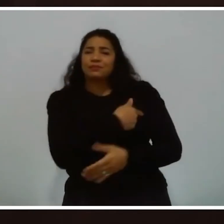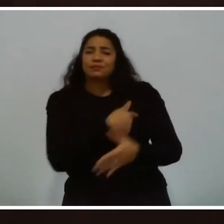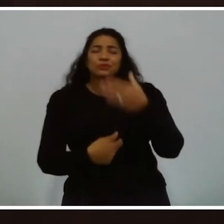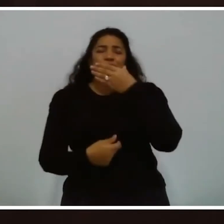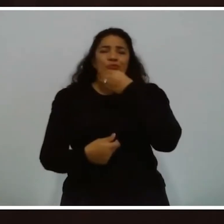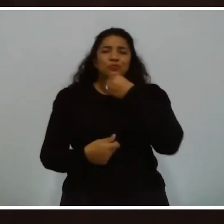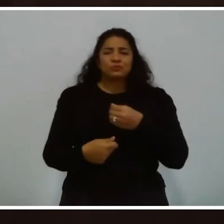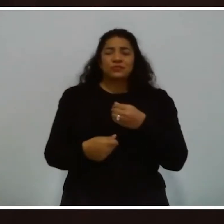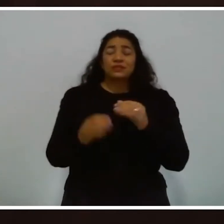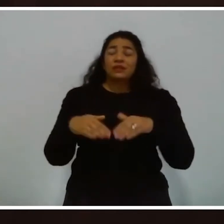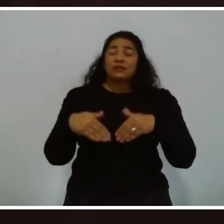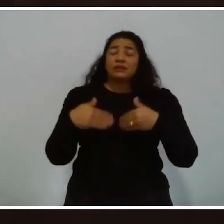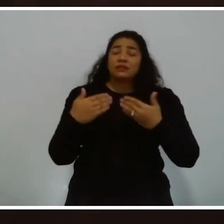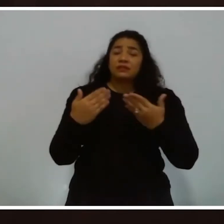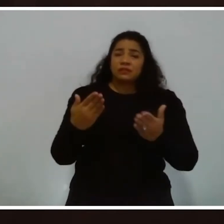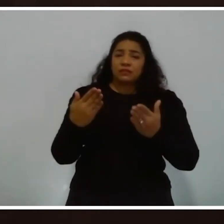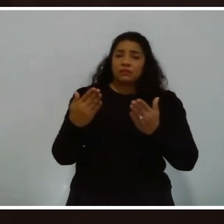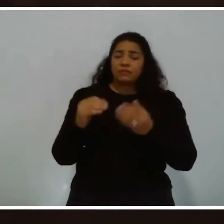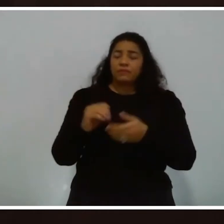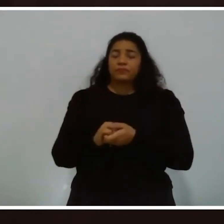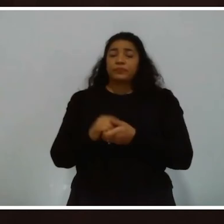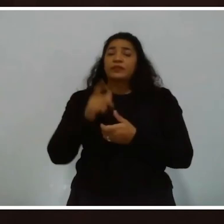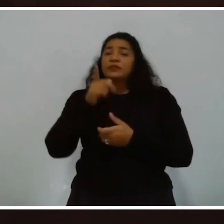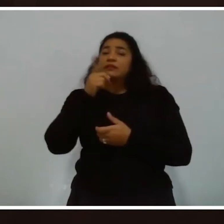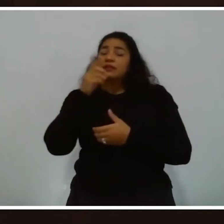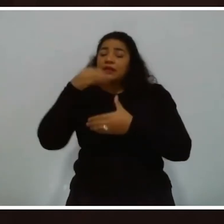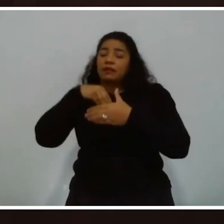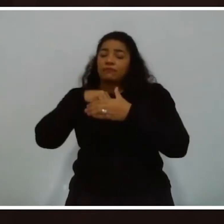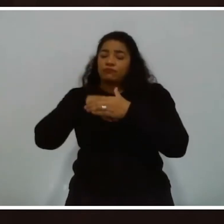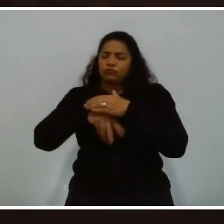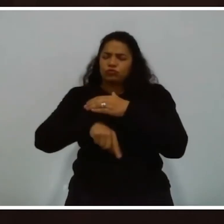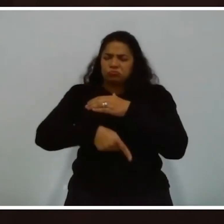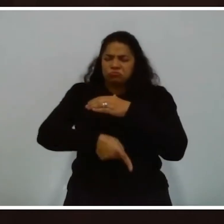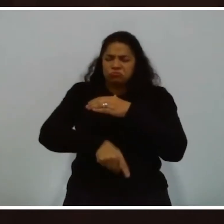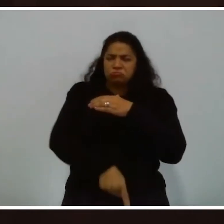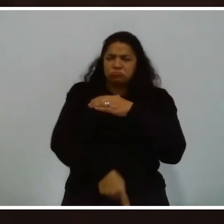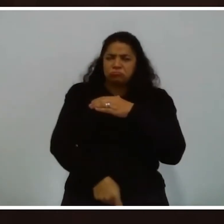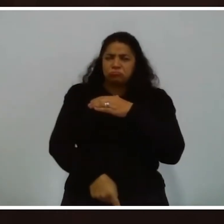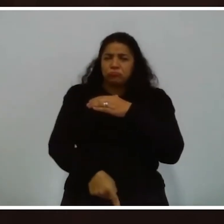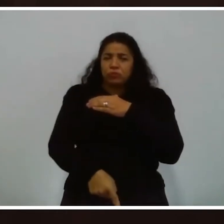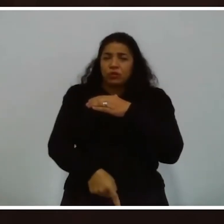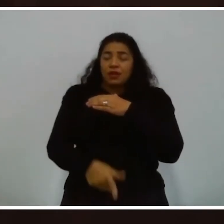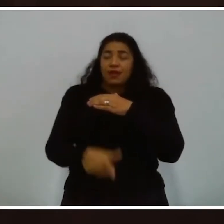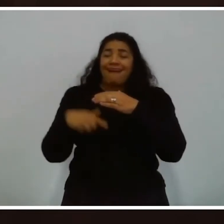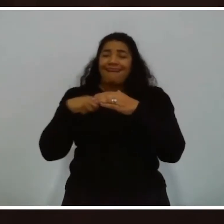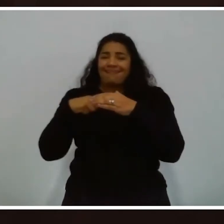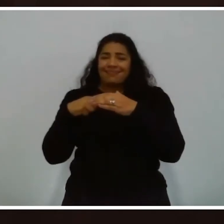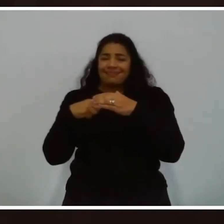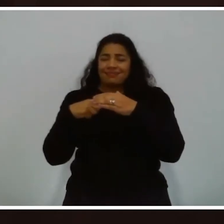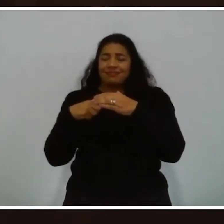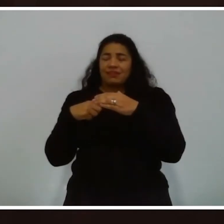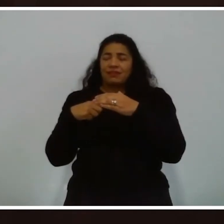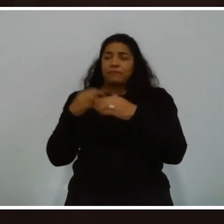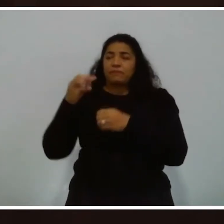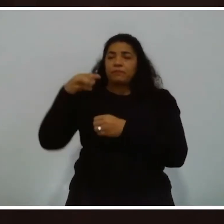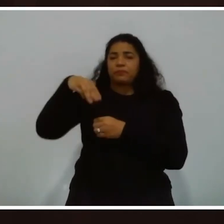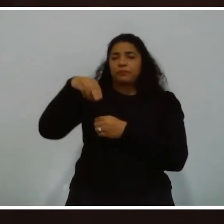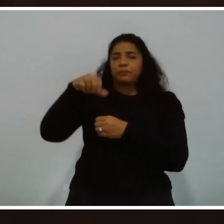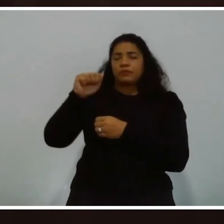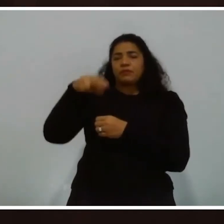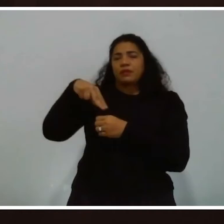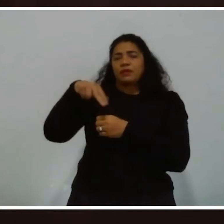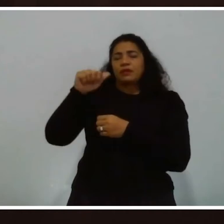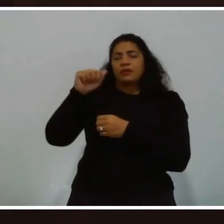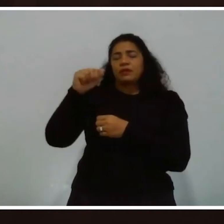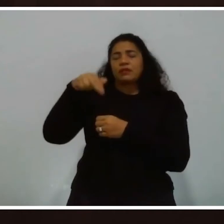curso até a superfície da terra. E fez parte, e fez o quê? Na superfície da terra